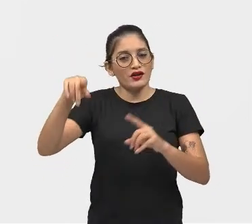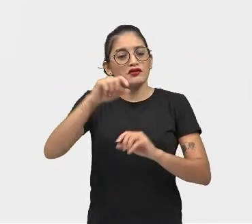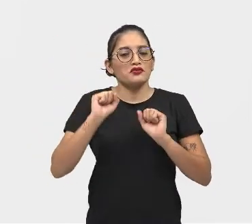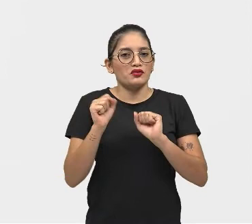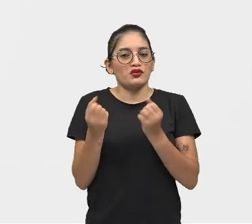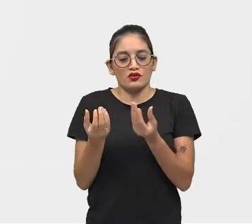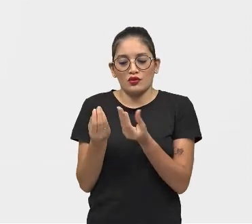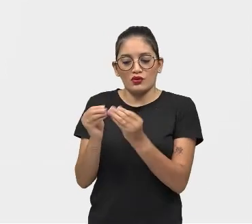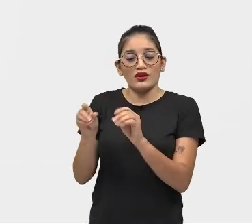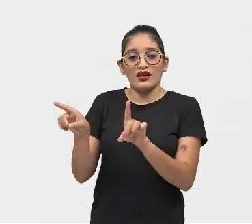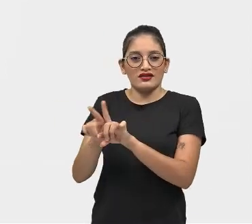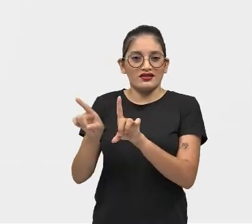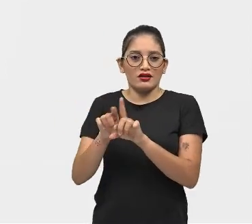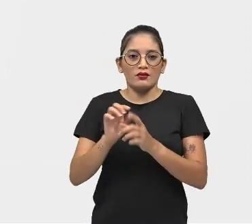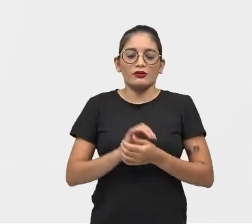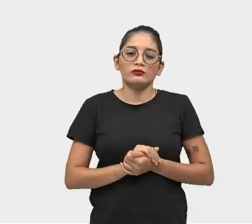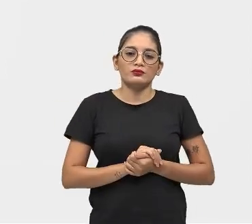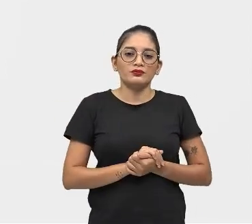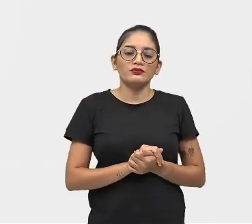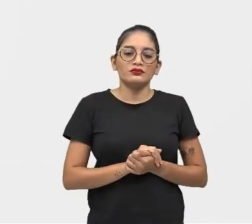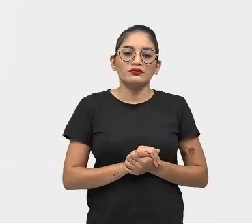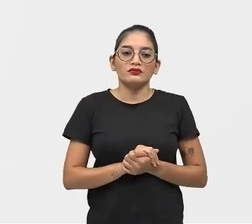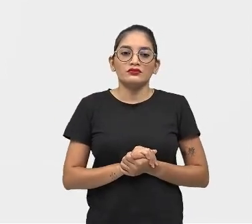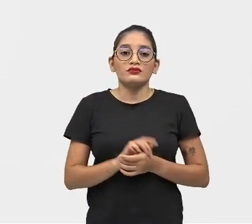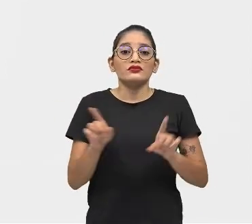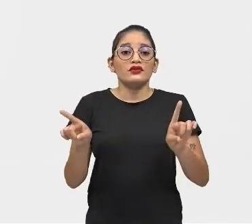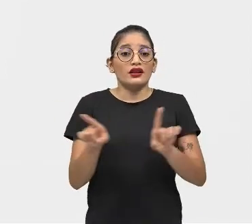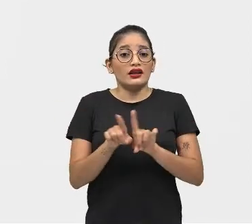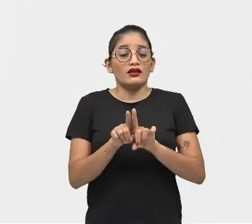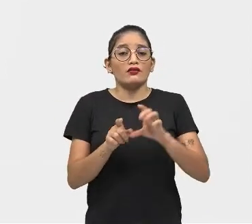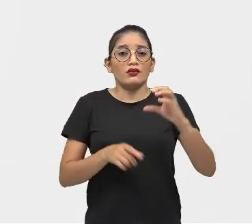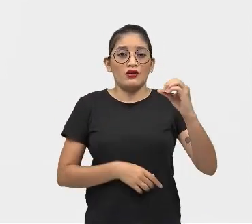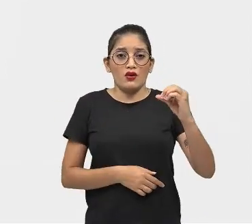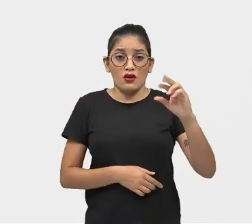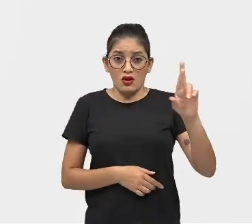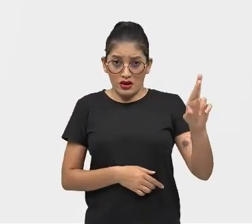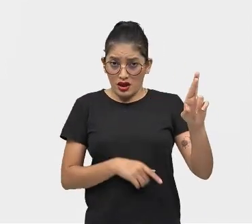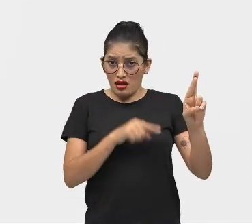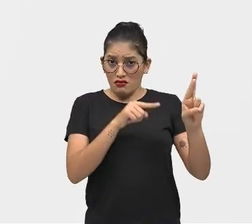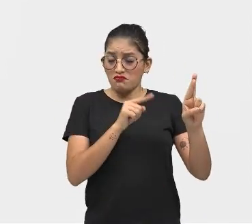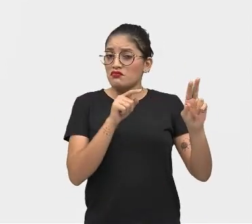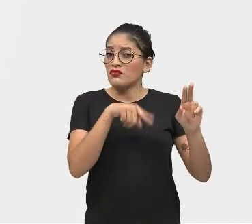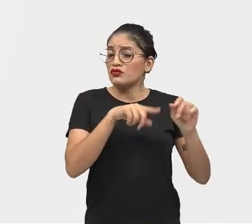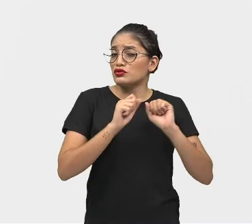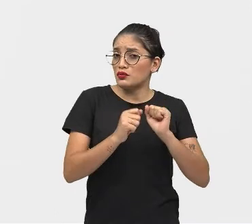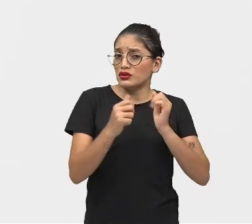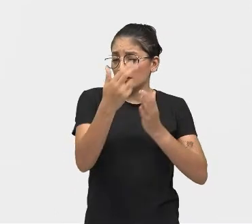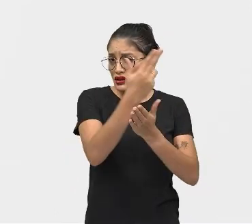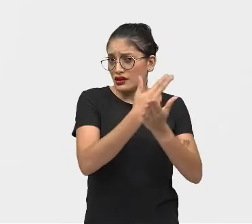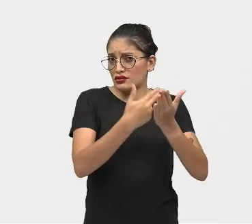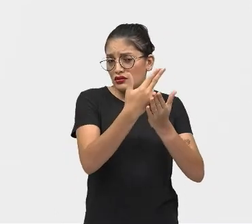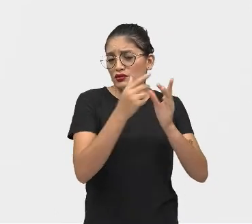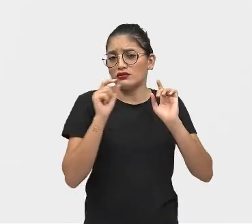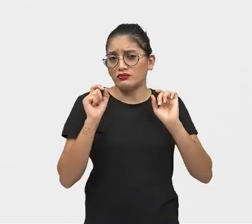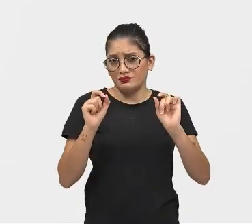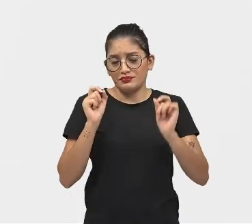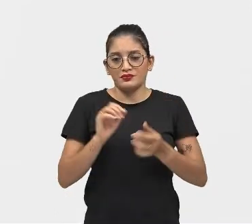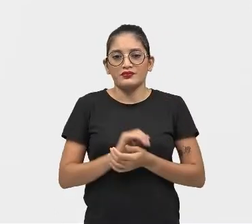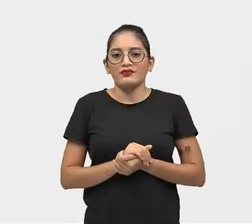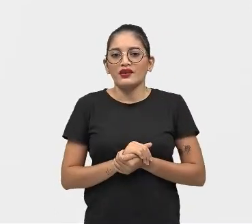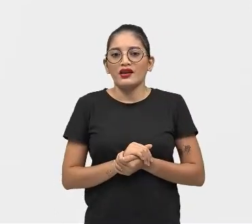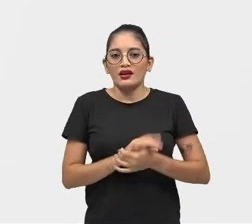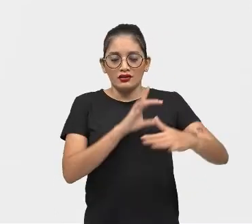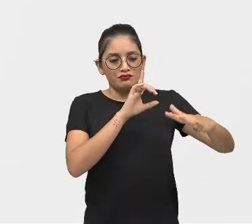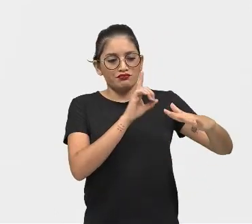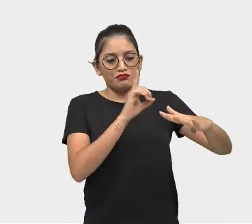ter colocado. E aqui, para o Oriente, vocês poderiam ter desenhado o quê? Os